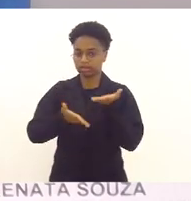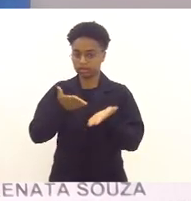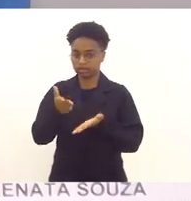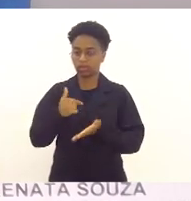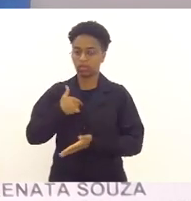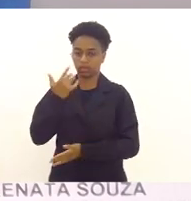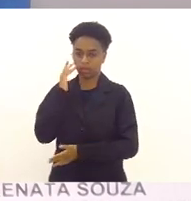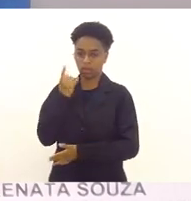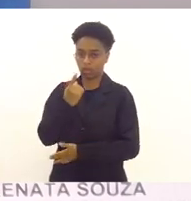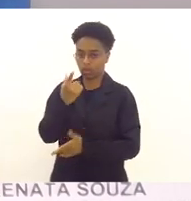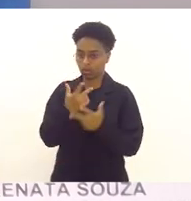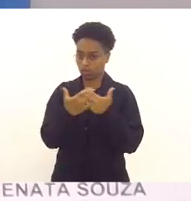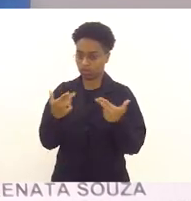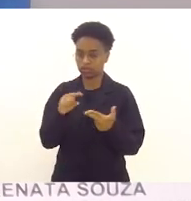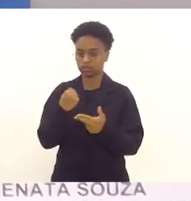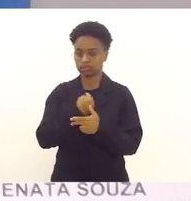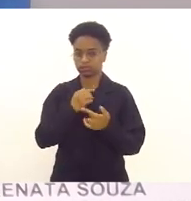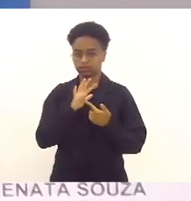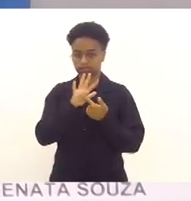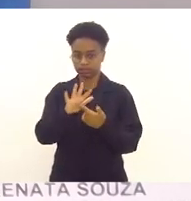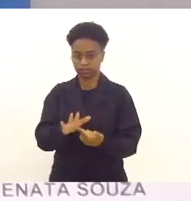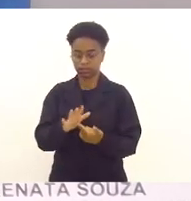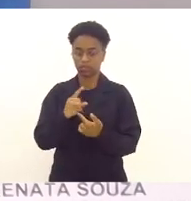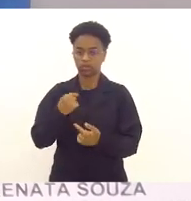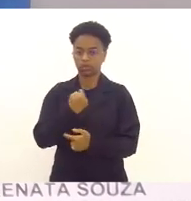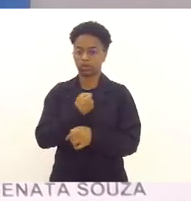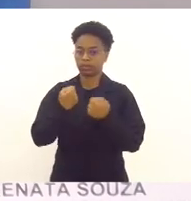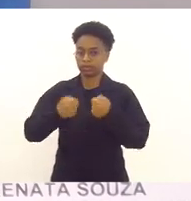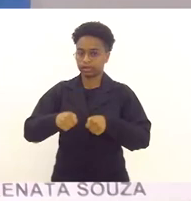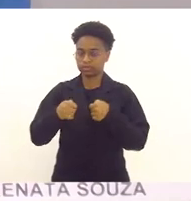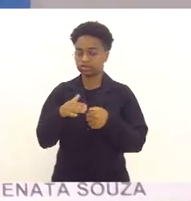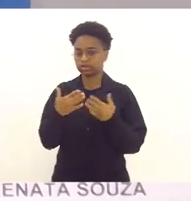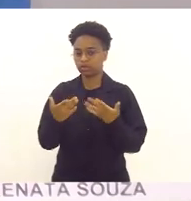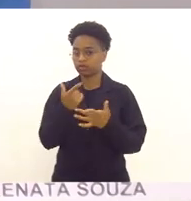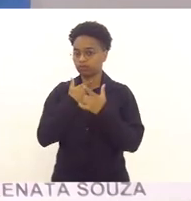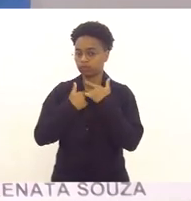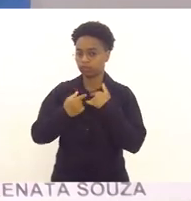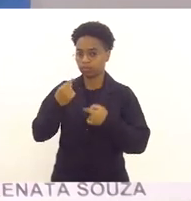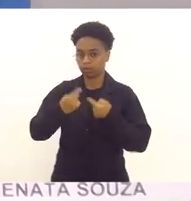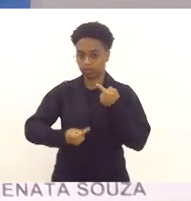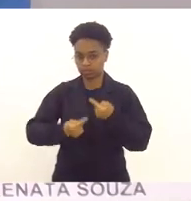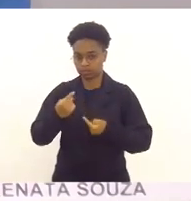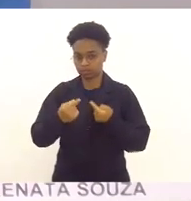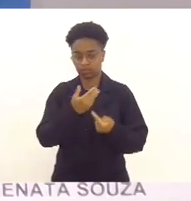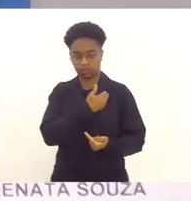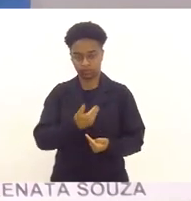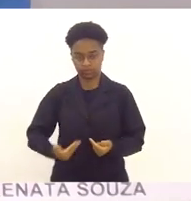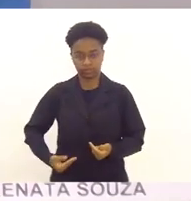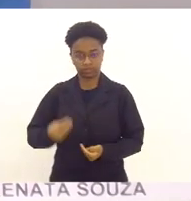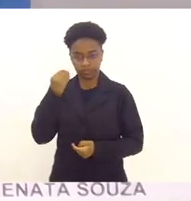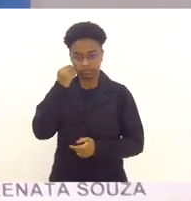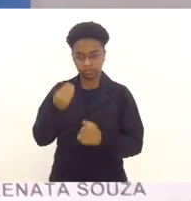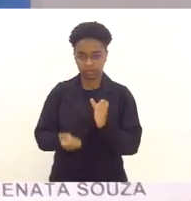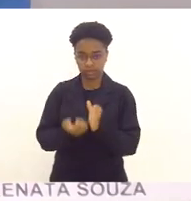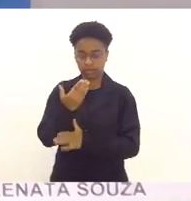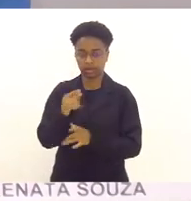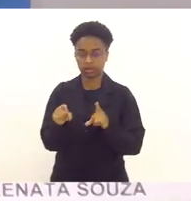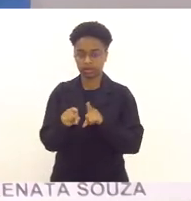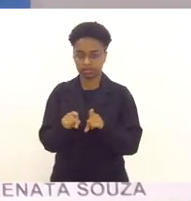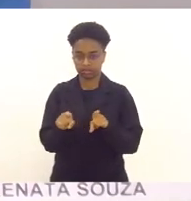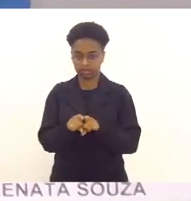foram uma das demandas apresentadas para isso a gente precisa de vontade política do governo para que realize também